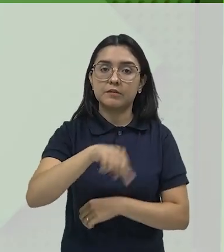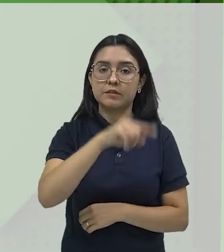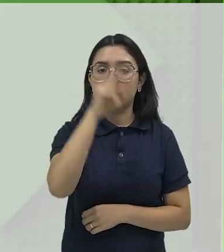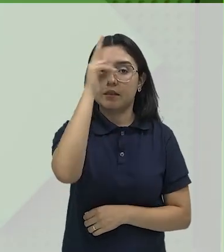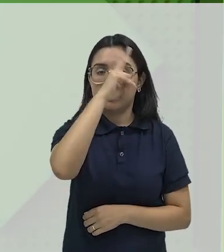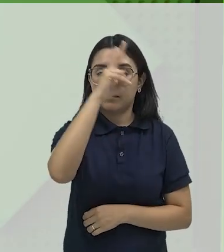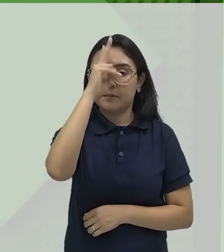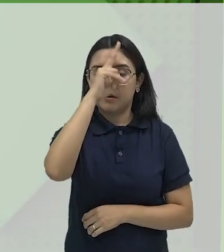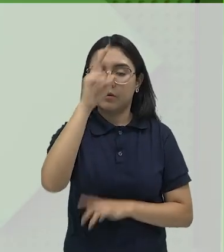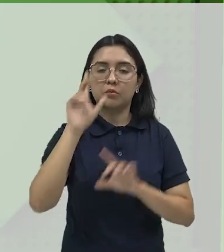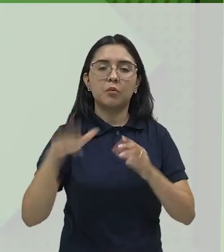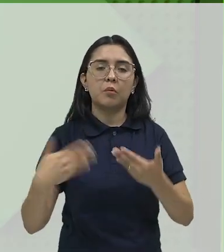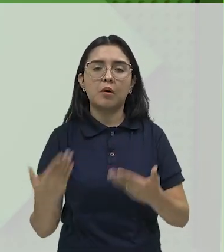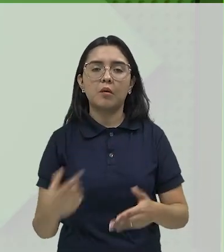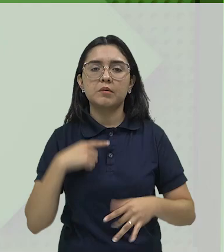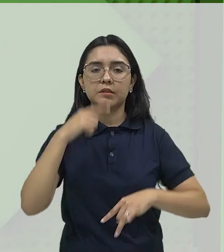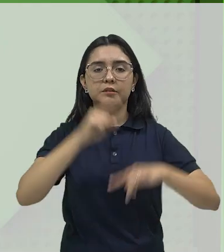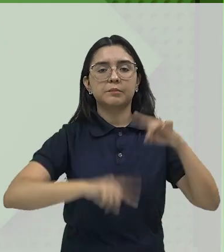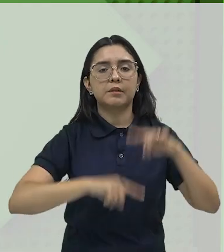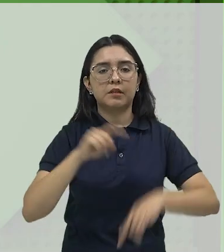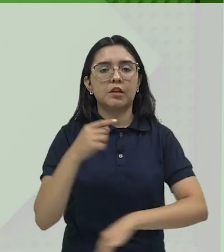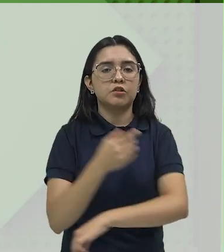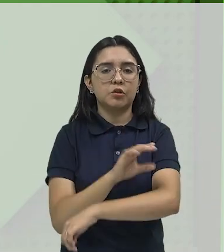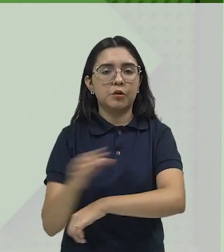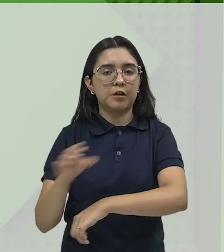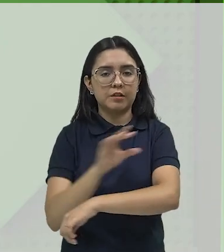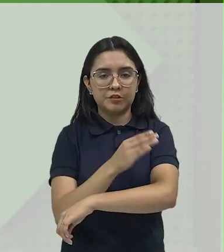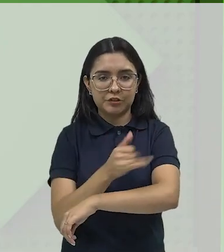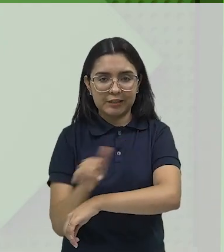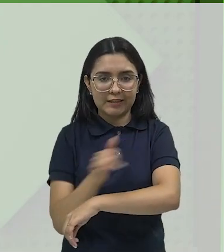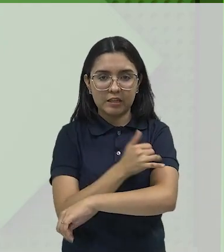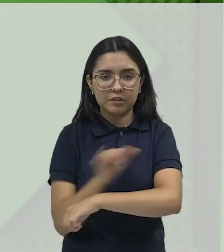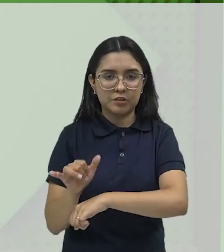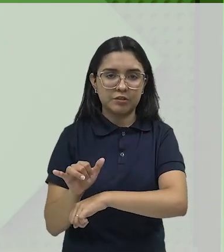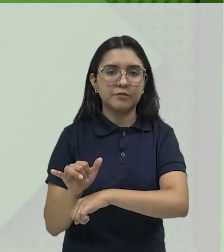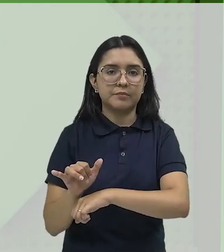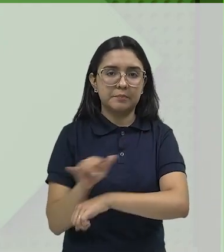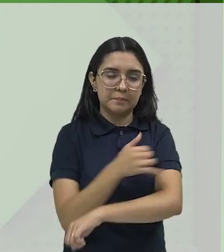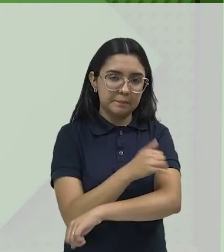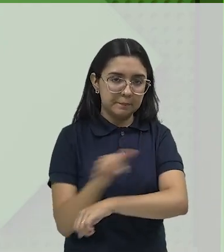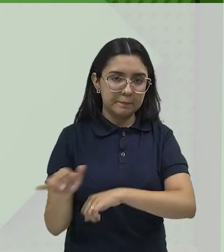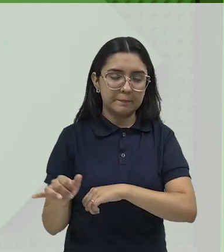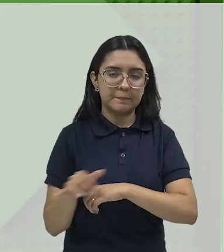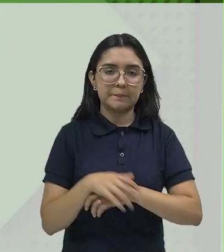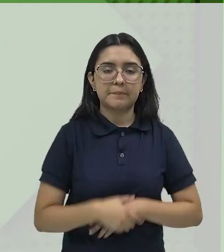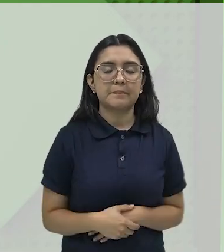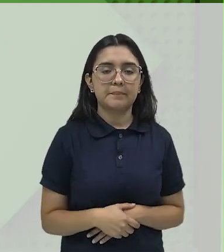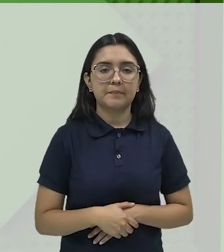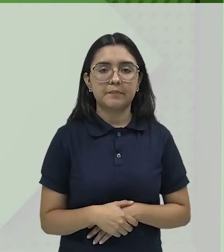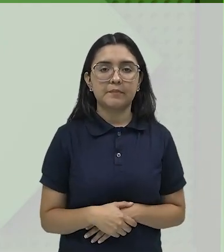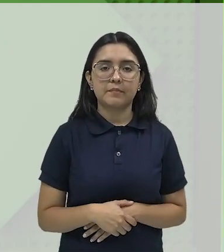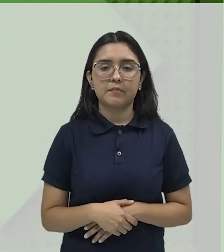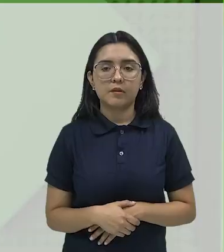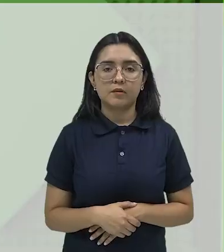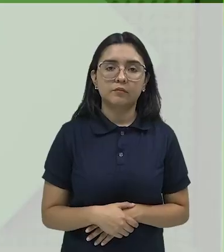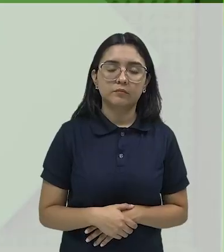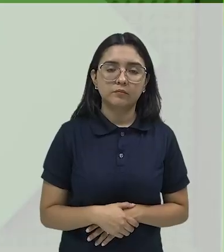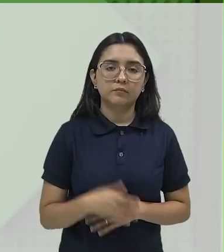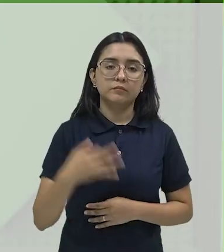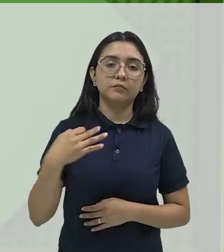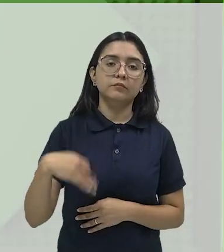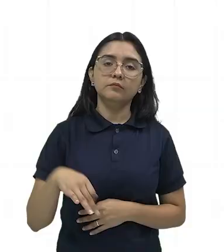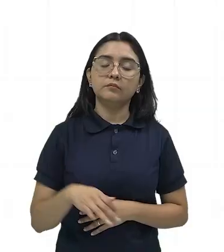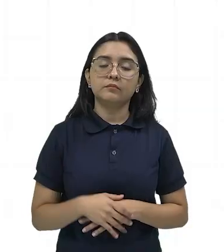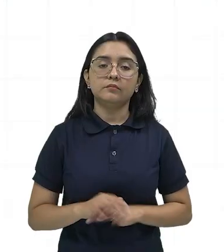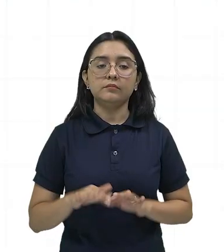que são esses materiais condutores. São aqueles que conduzem a corrente elétrica,